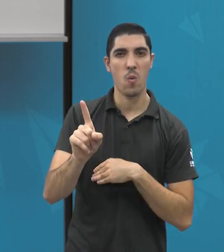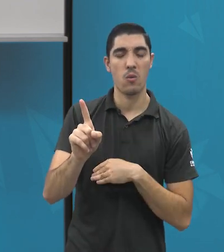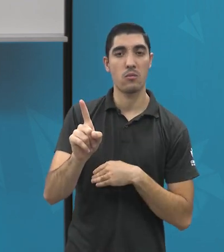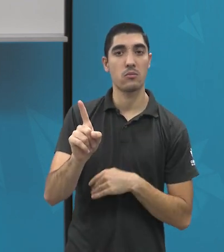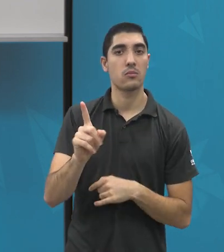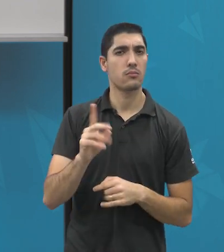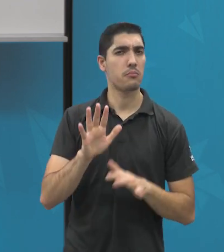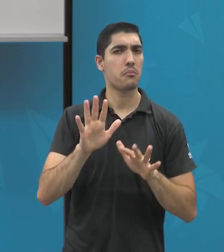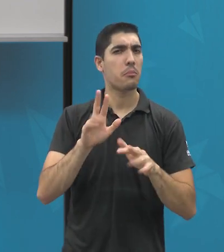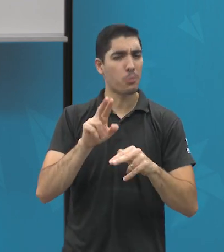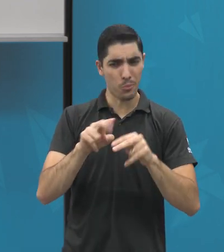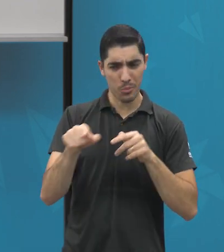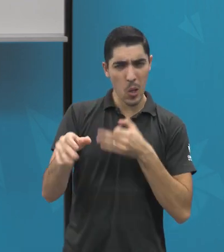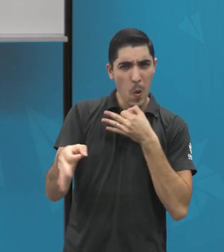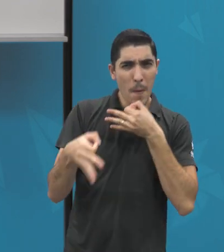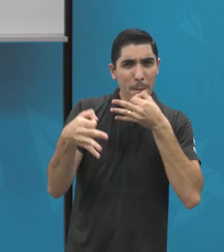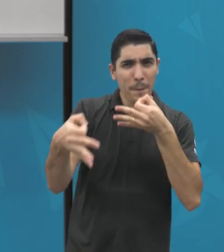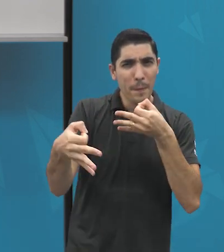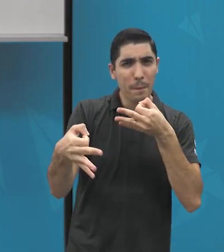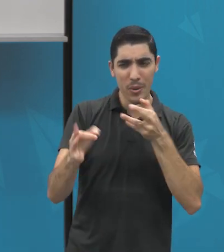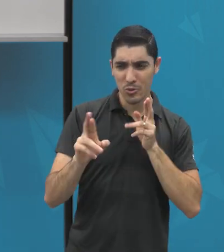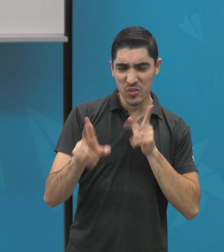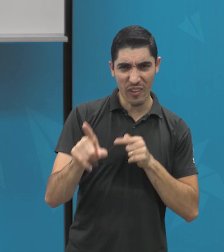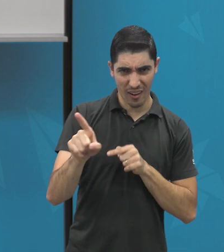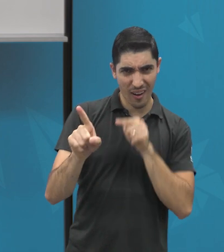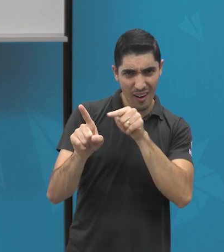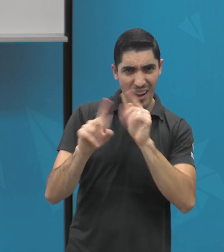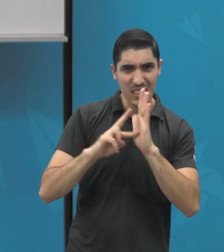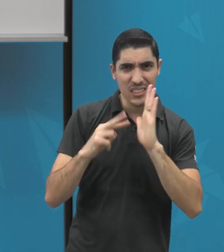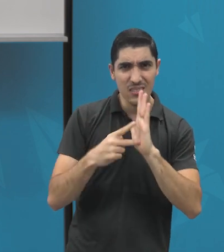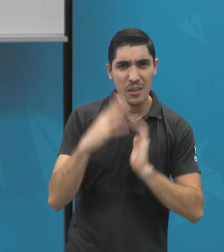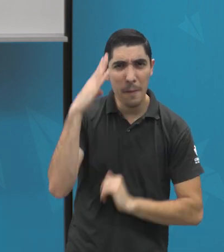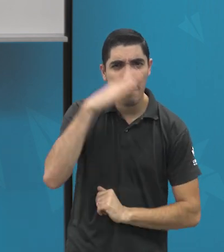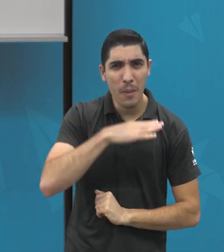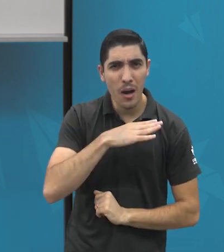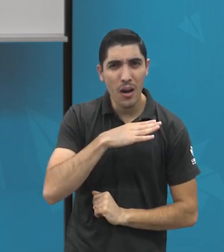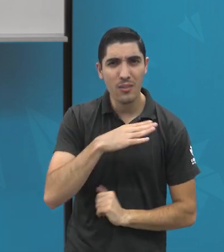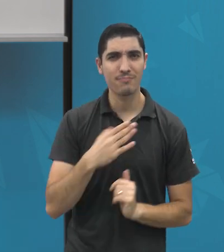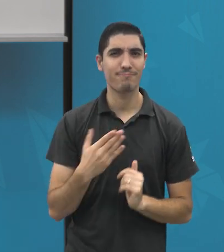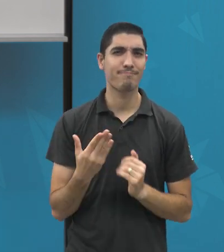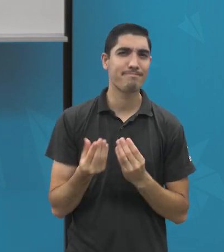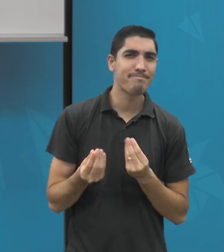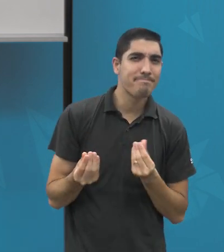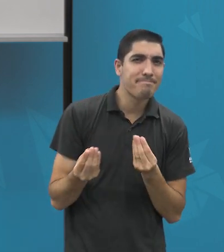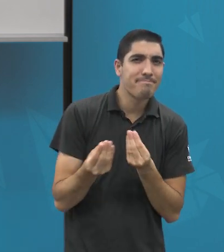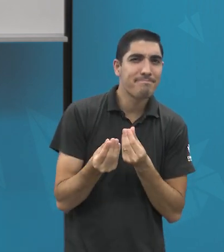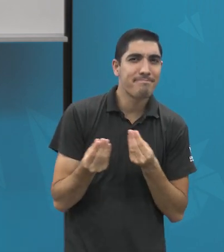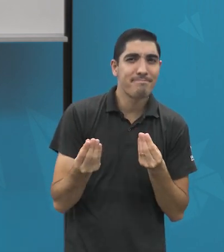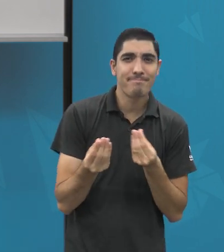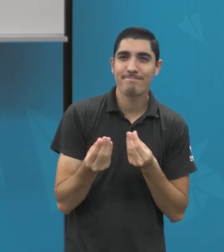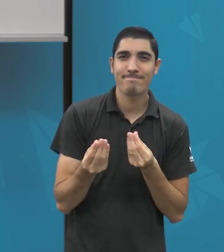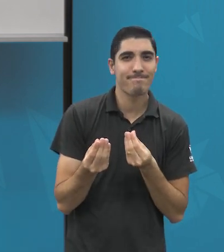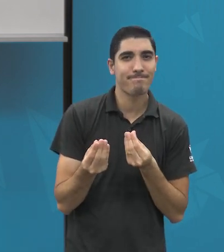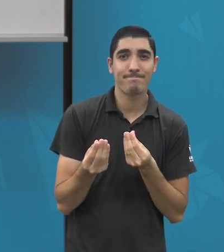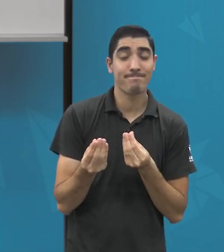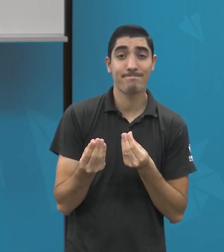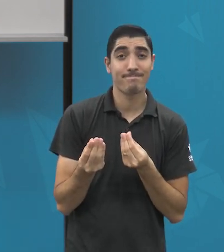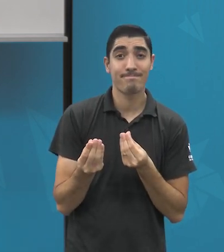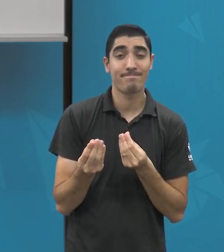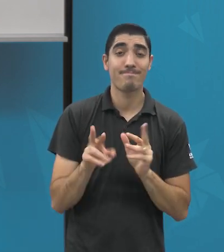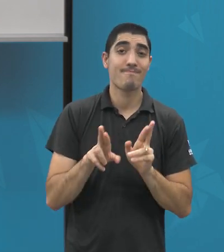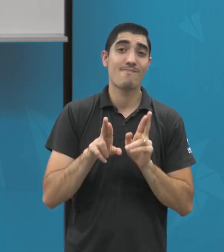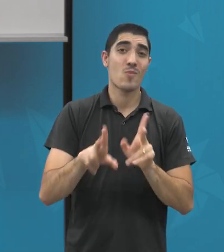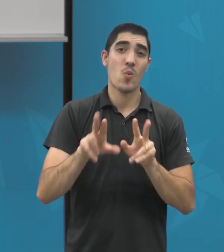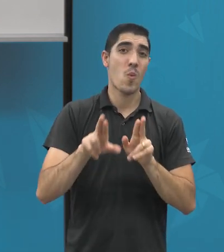pelo fato de manifestar alguma opinião diferente da nossa, é você jogar com uma retórica